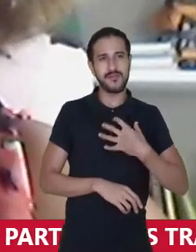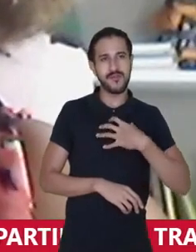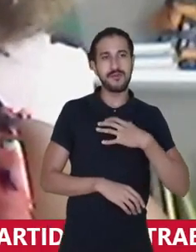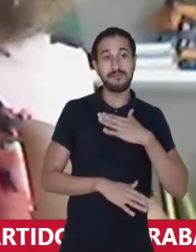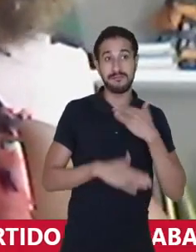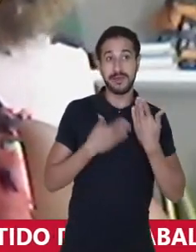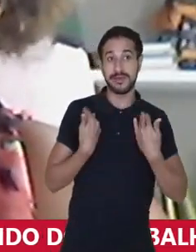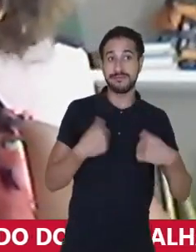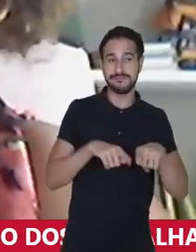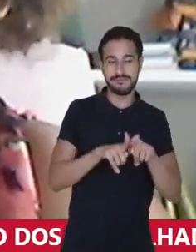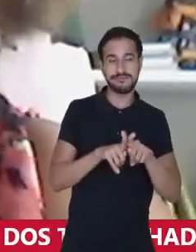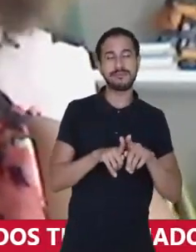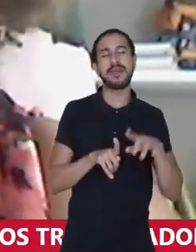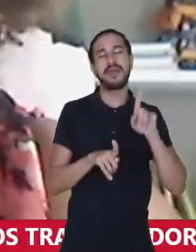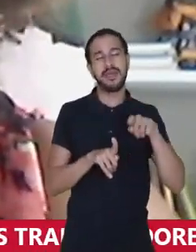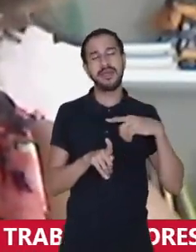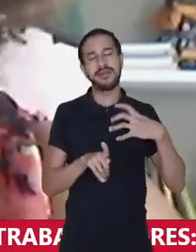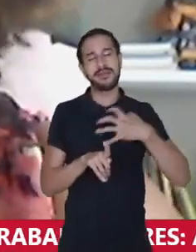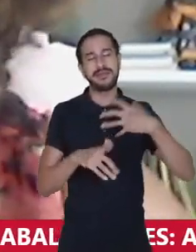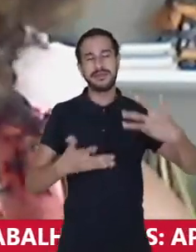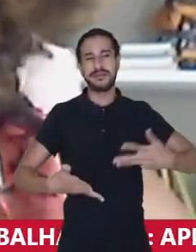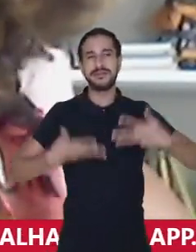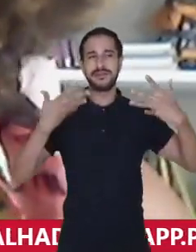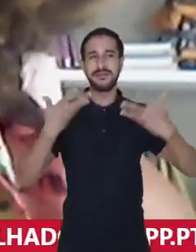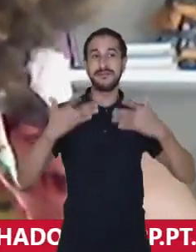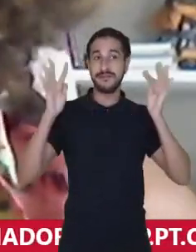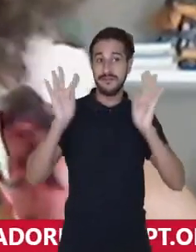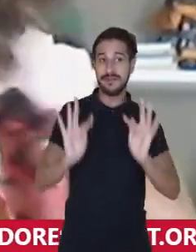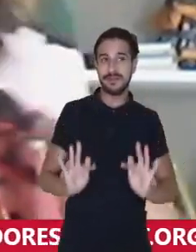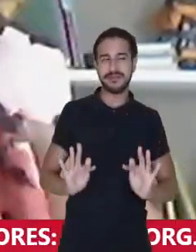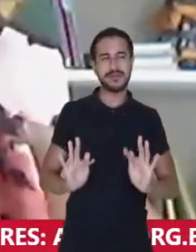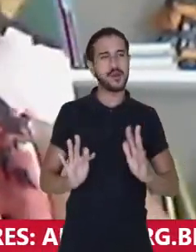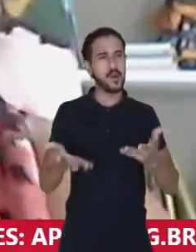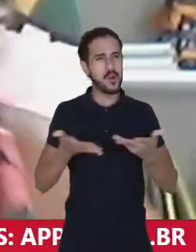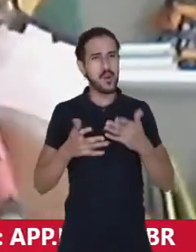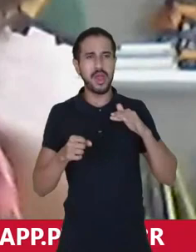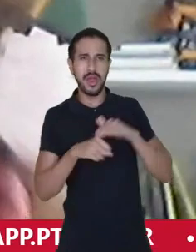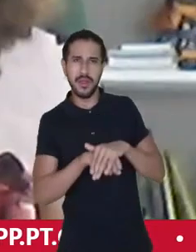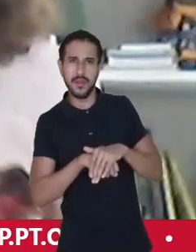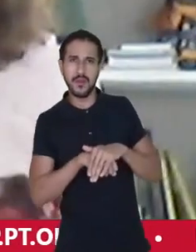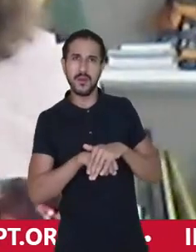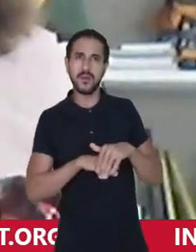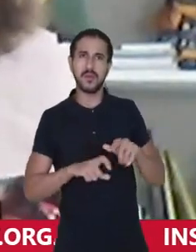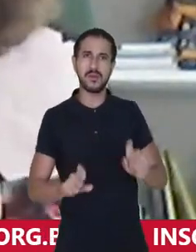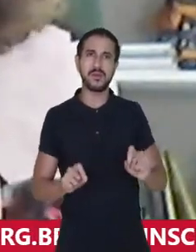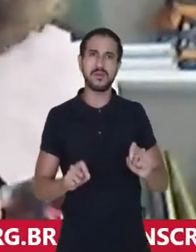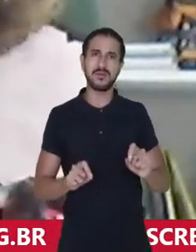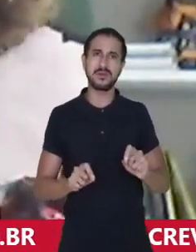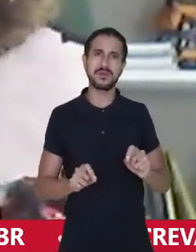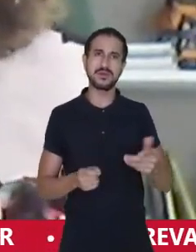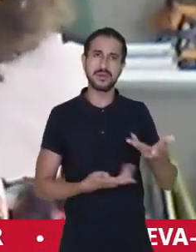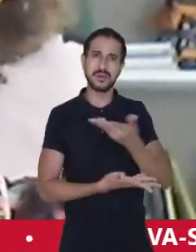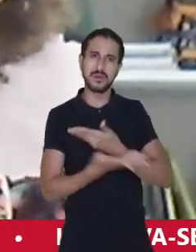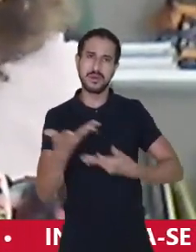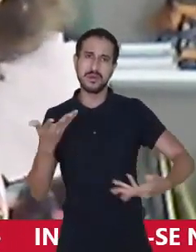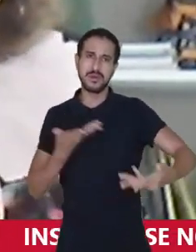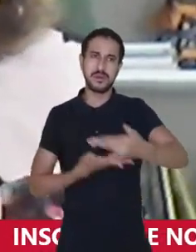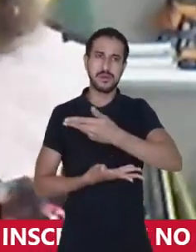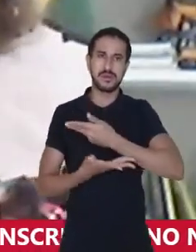estou muito contente de poder, nessa noite, compartilhar